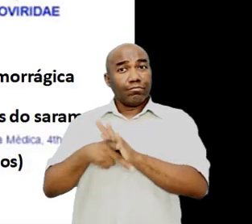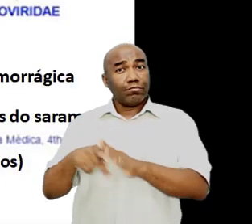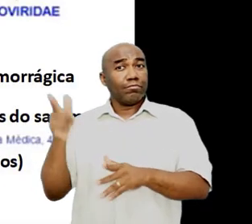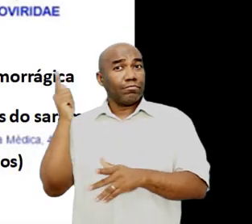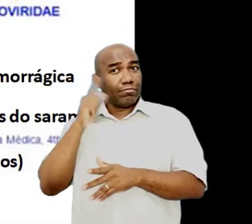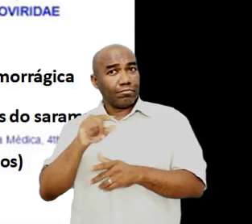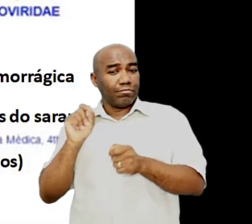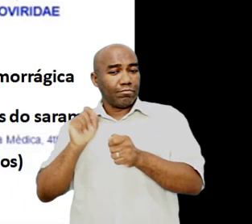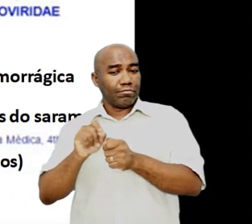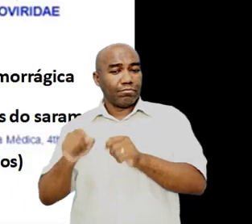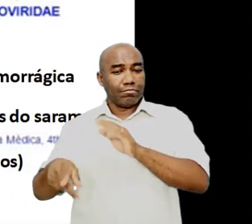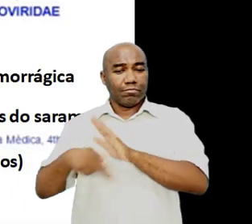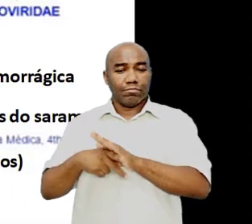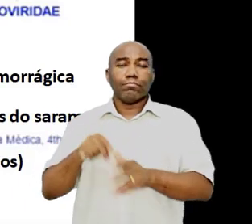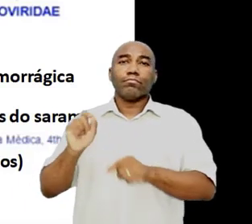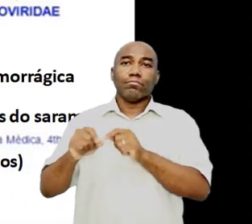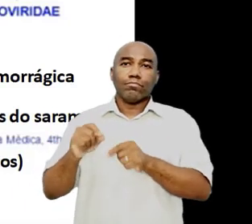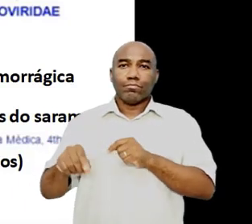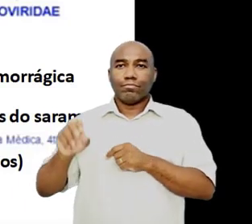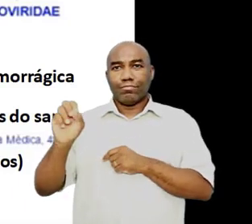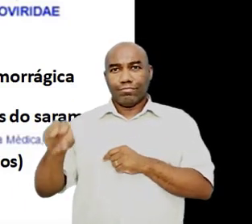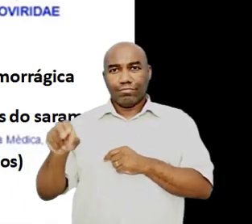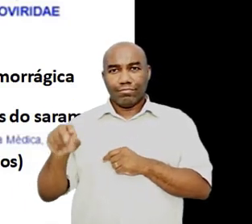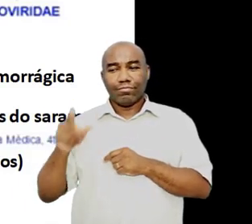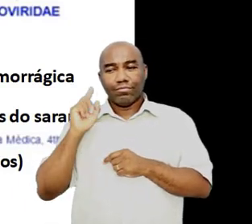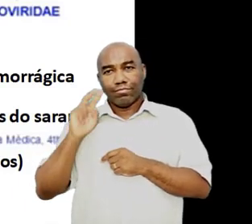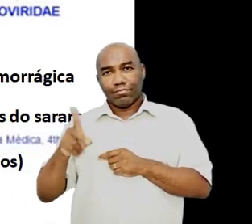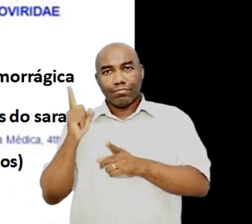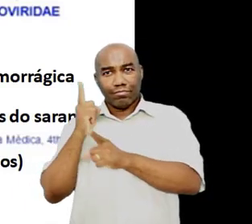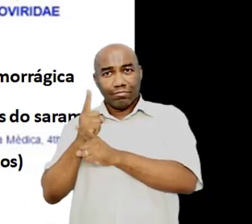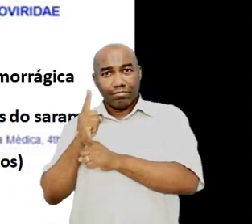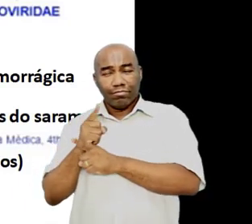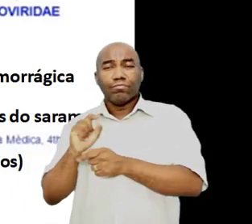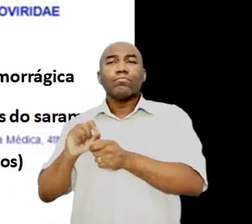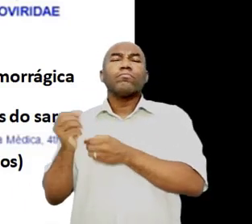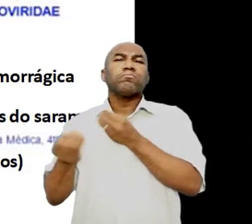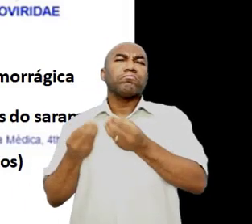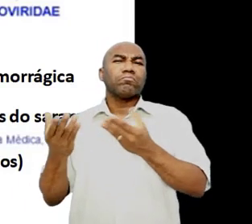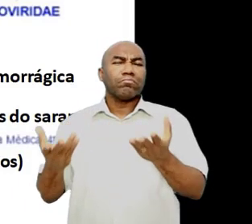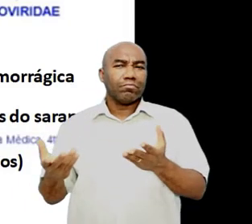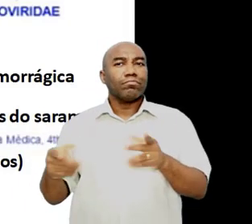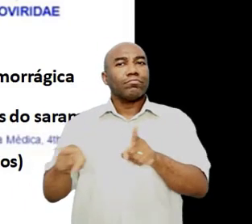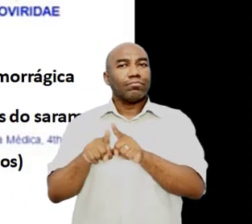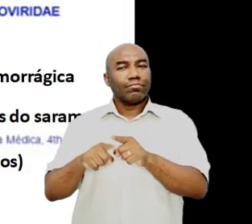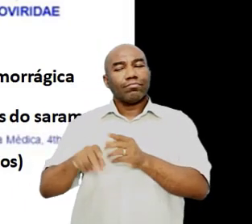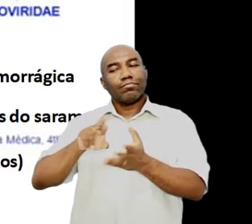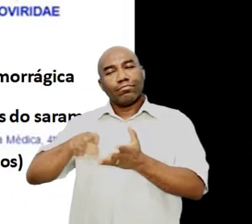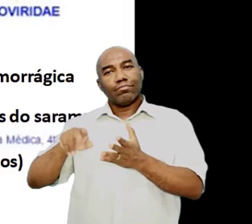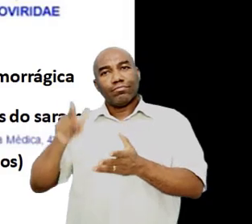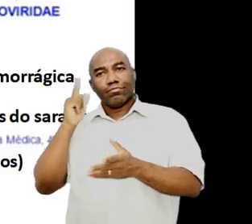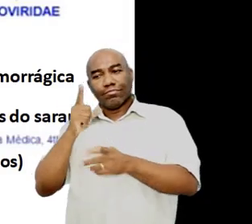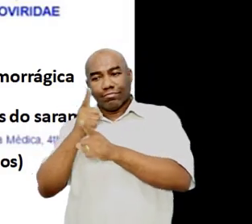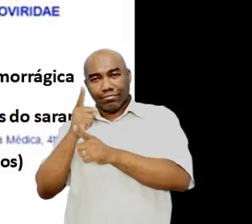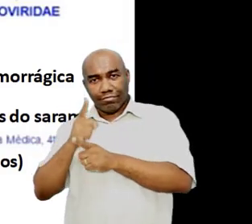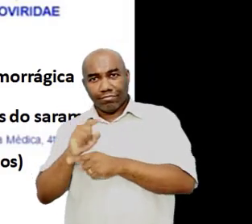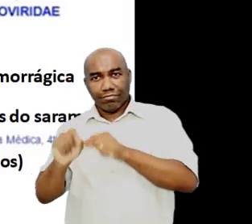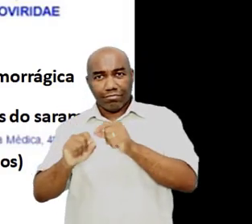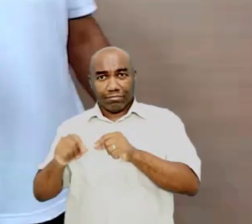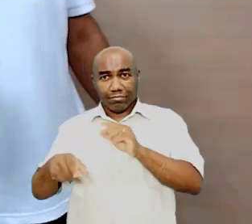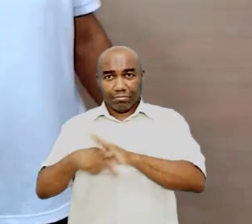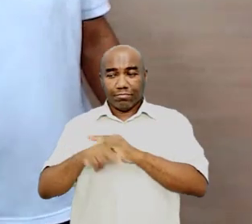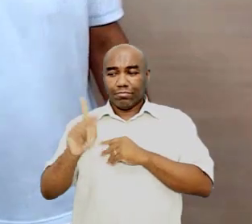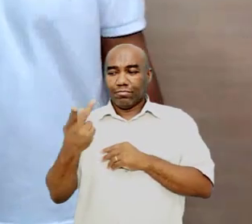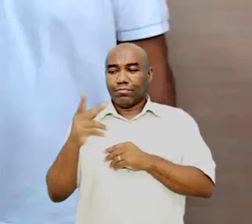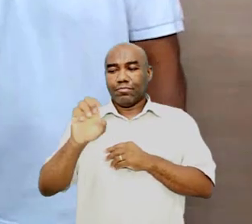Aqui você vê flavoviride. A flaviviride, Ele está relacionado com o quê? Com a